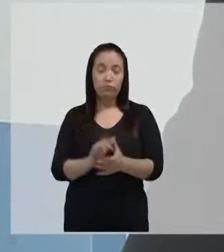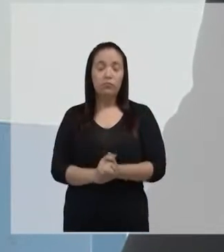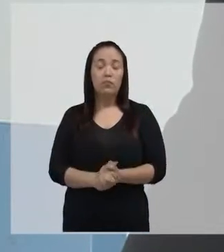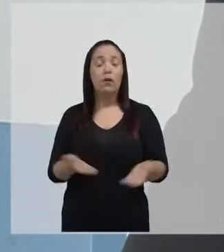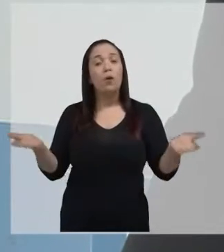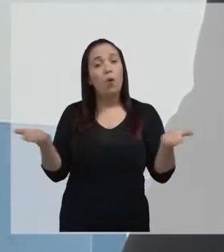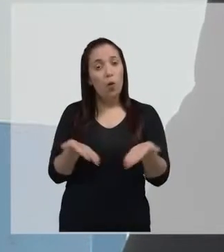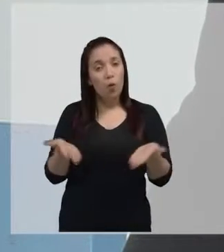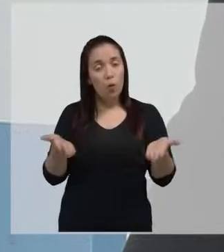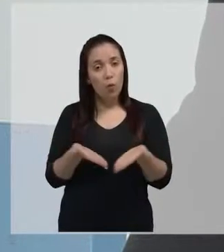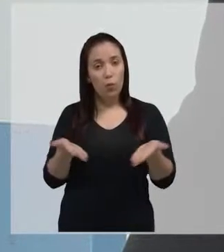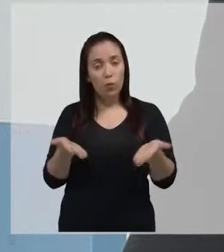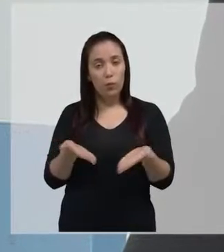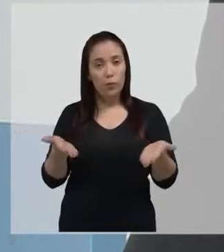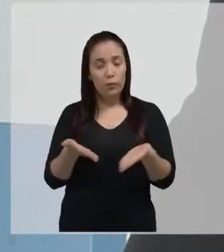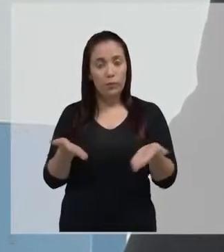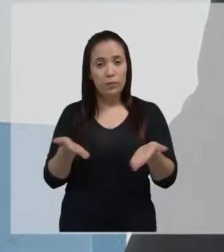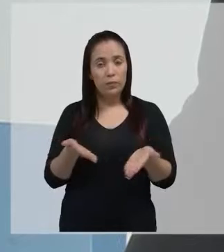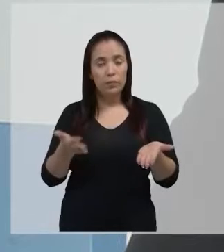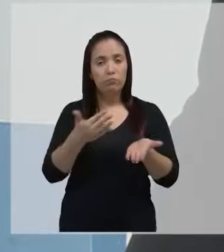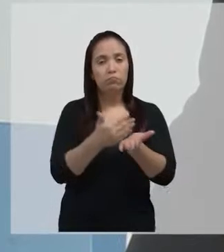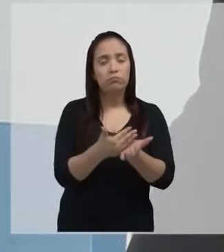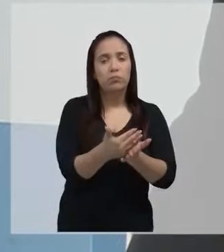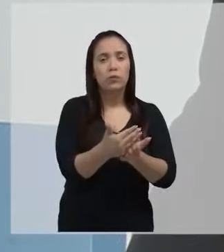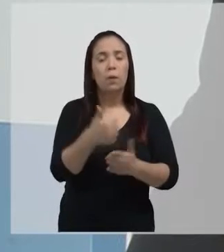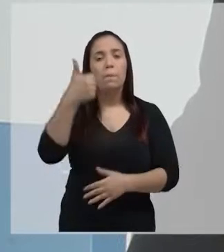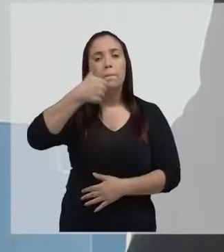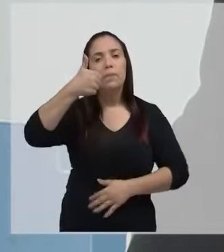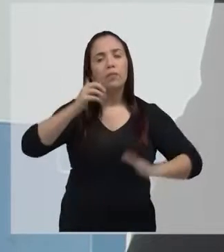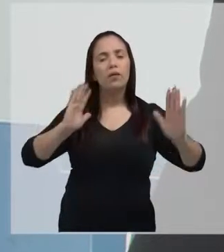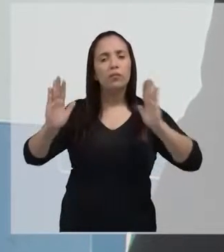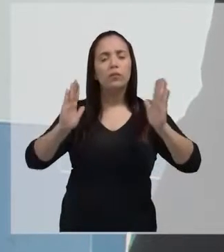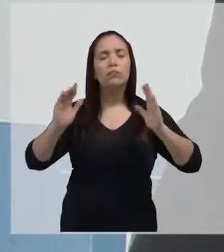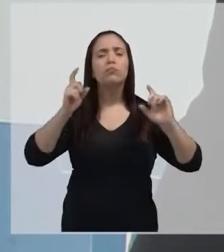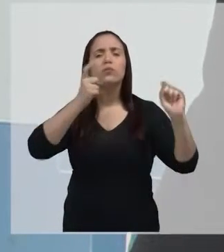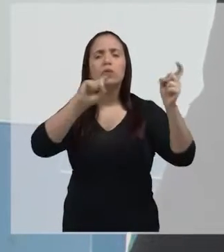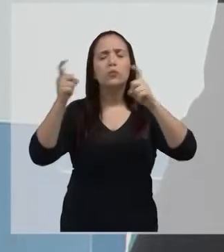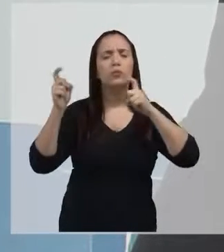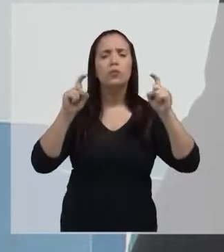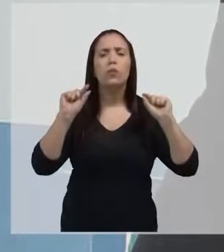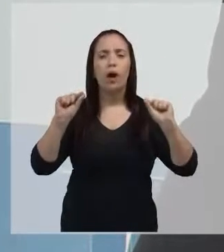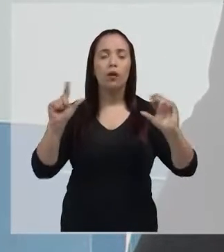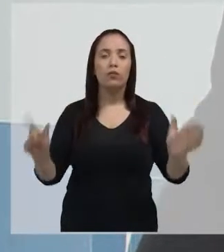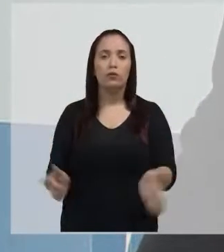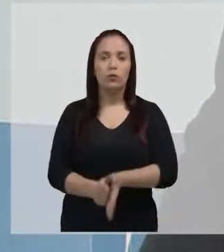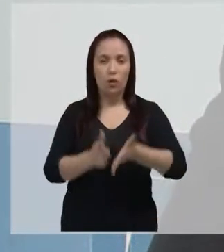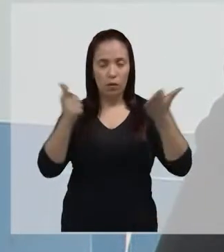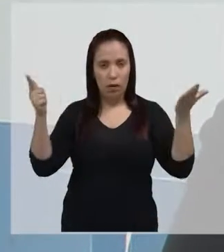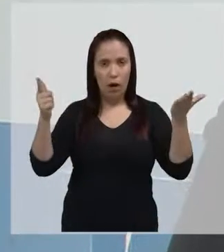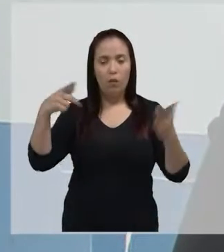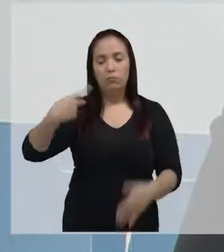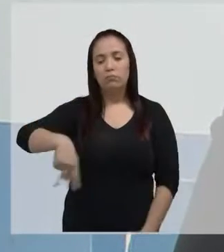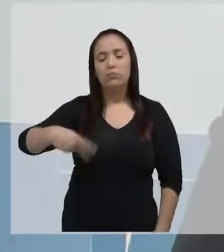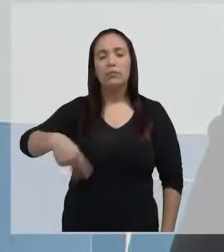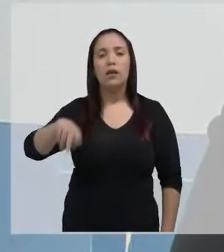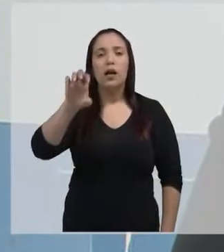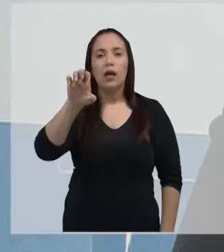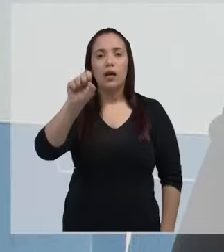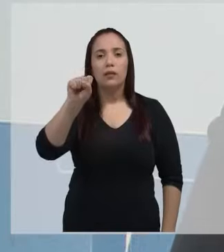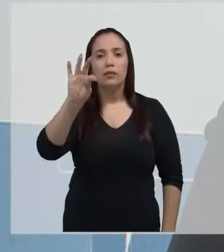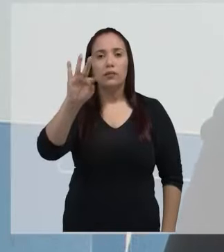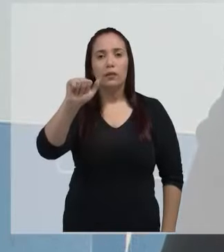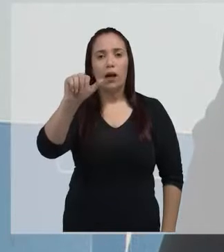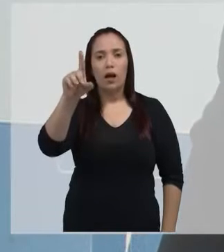Hoje, eu vou iniciar o primeiro bloco discutindo uma manchete de jornal nosso aqui, Jornal Estado